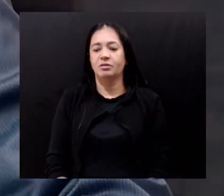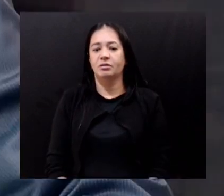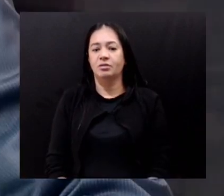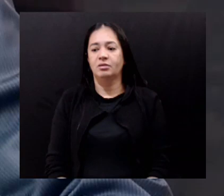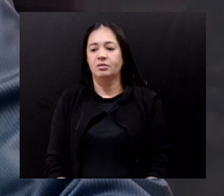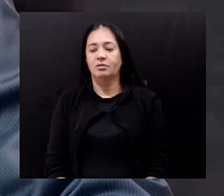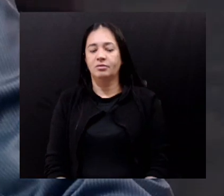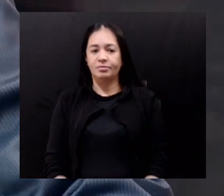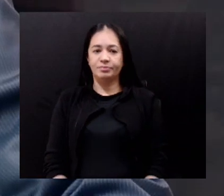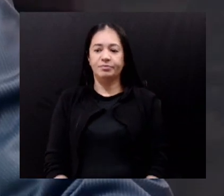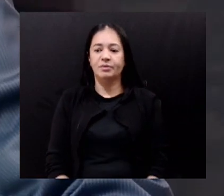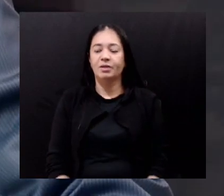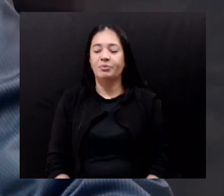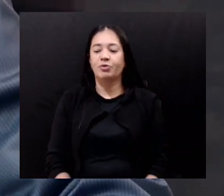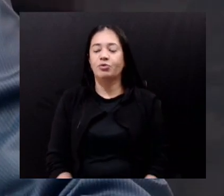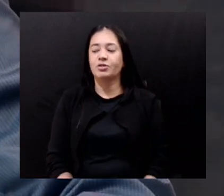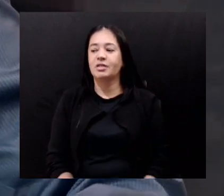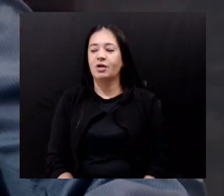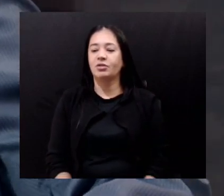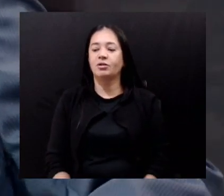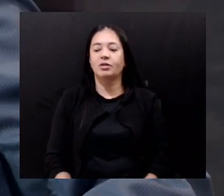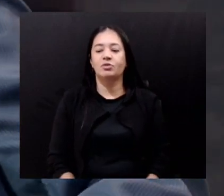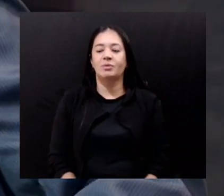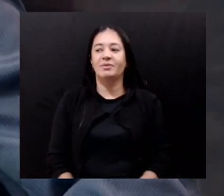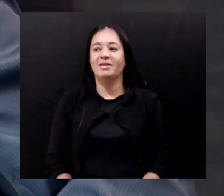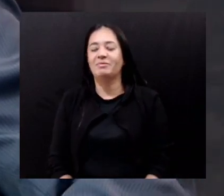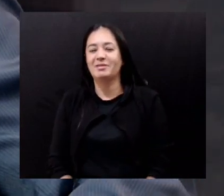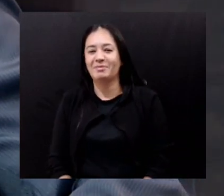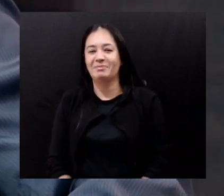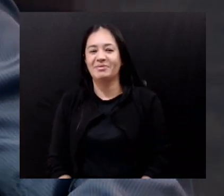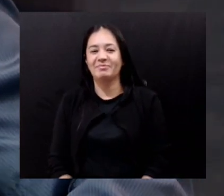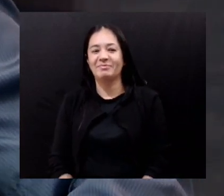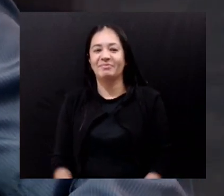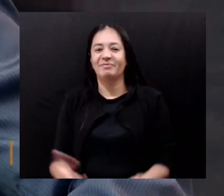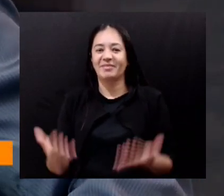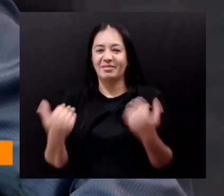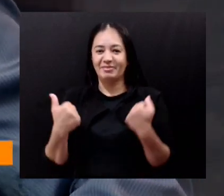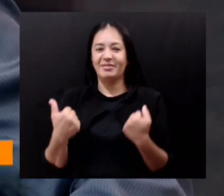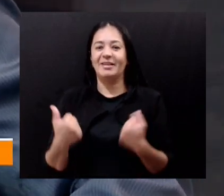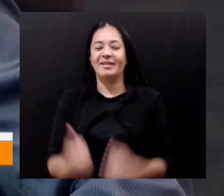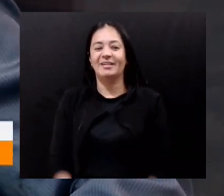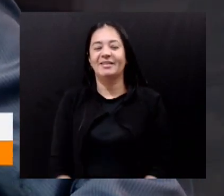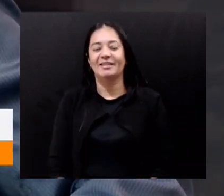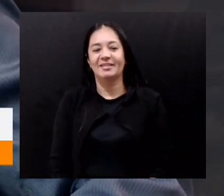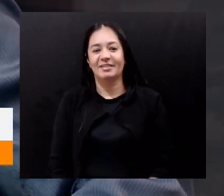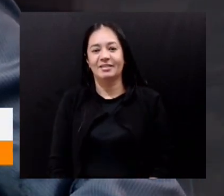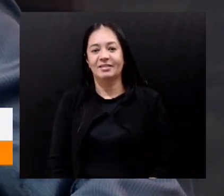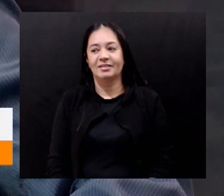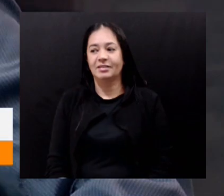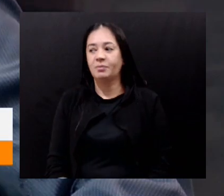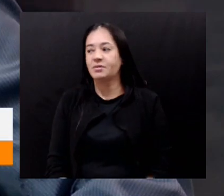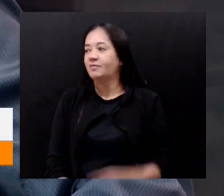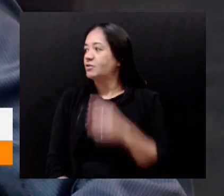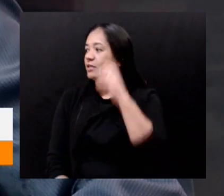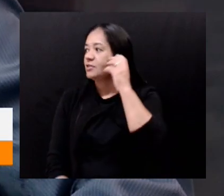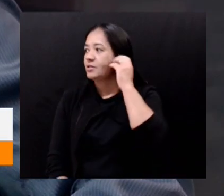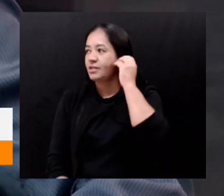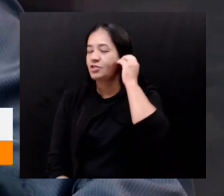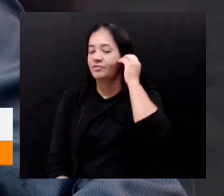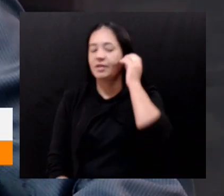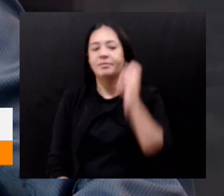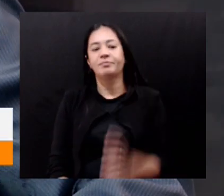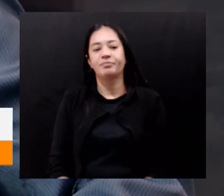Estados Unidos não é muito minha praia, Aham. mas vamos lá. A questão que a gente pode avaliar, eu tenho uma questão de um amigo